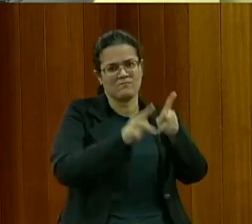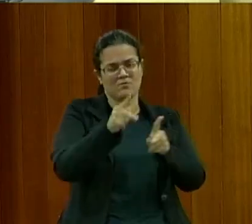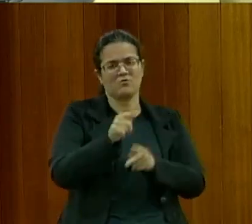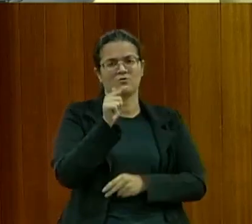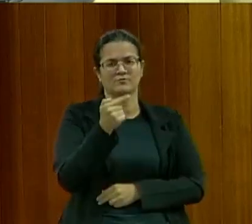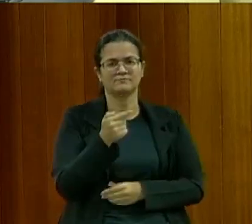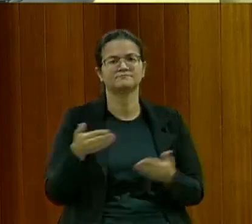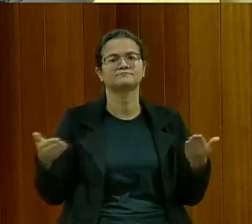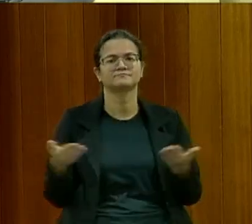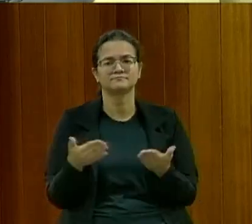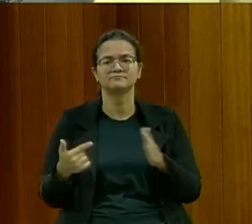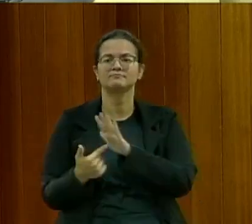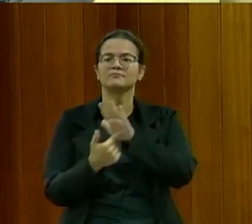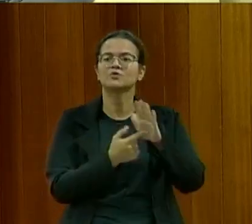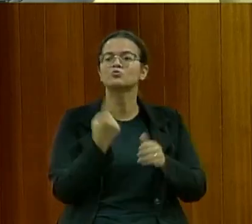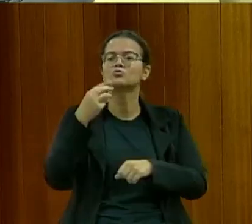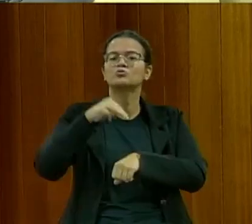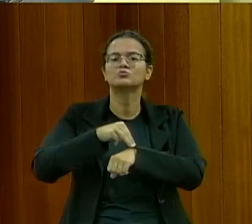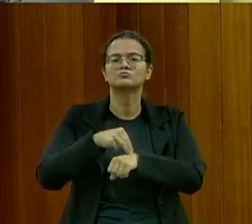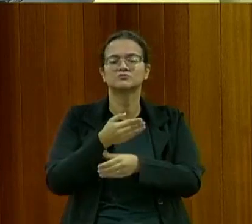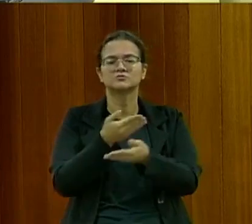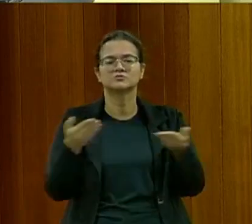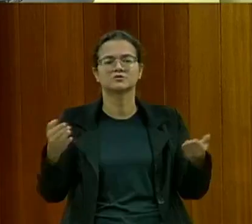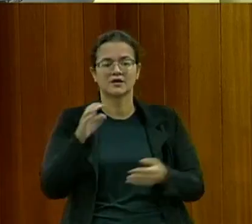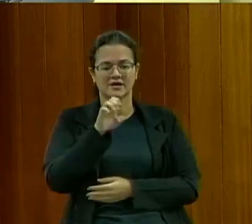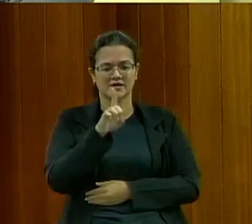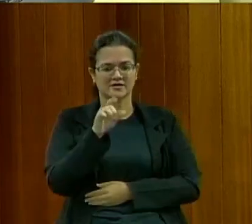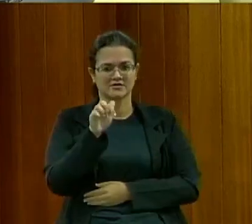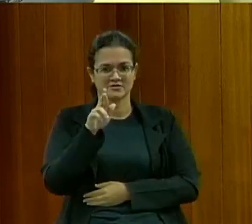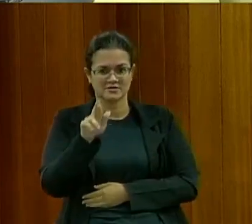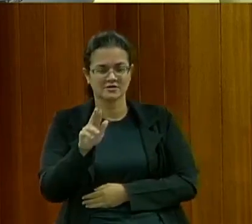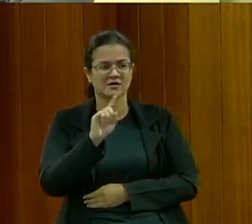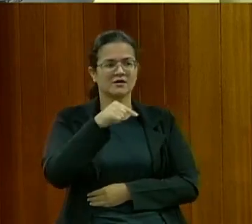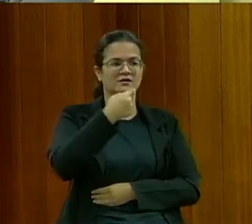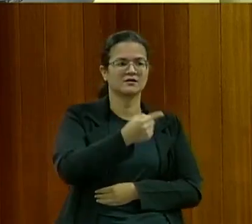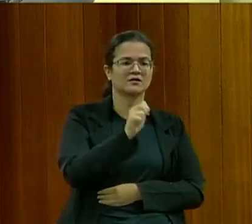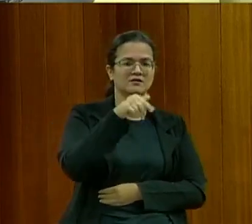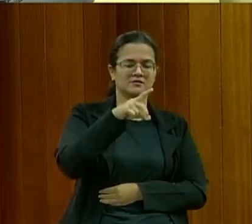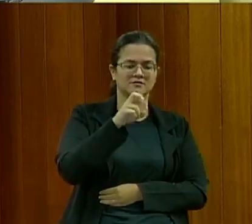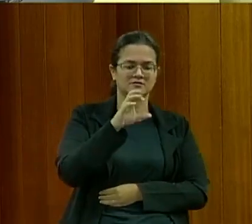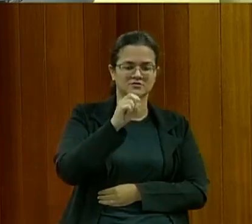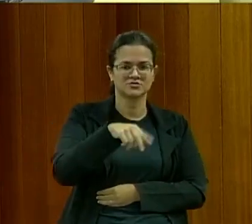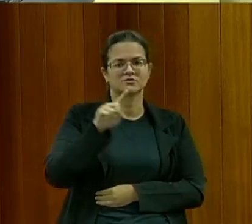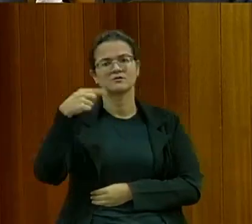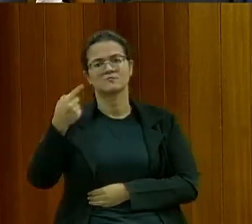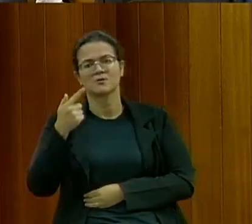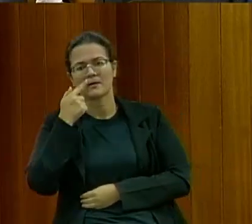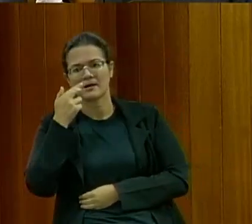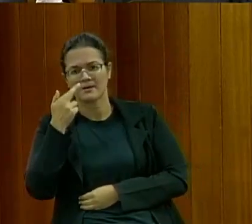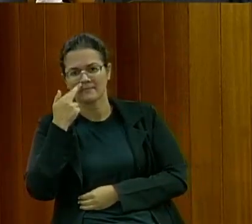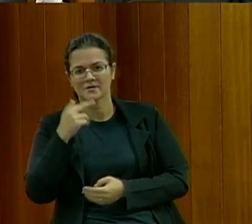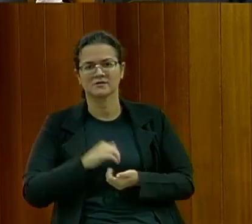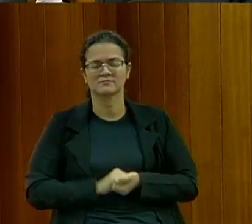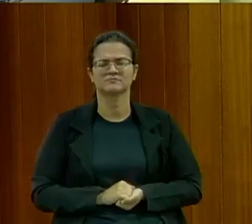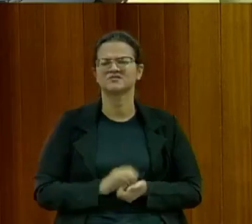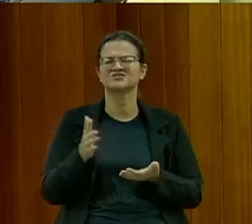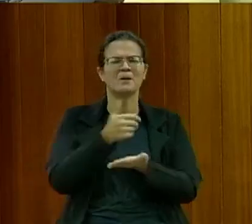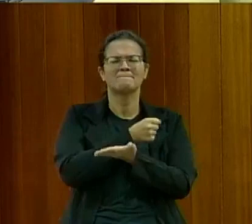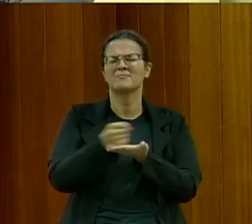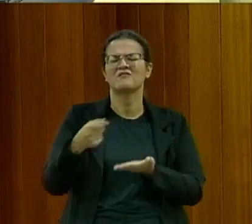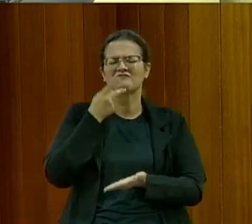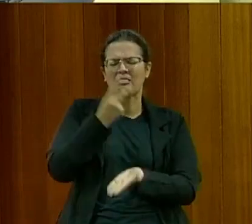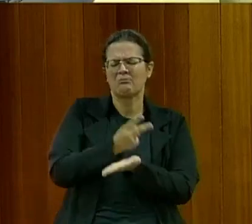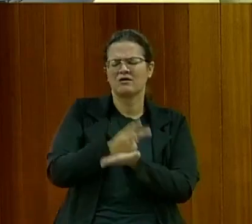matérias, vereador Edgar, em seguida vereador Anderson e vereadora Gabriela. Com a palavra. Matéria vencida também, eu não quero mais falar disso. Bom dia, senhor presidente, bom dia, nossos